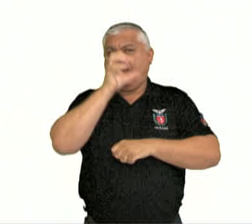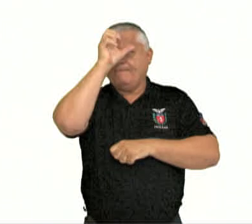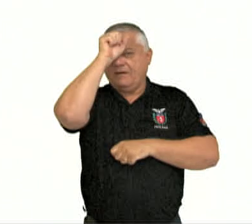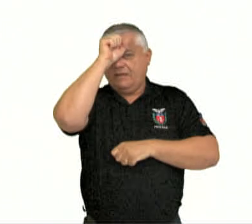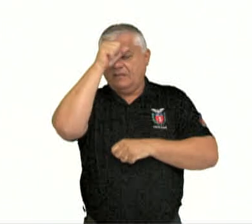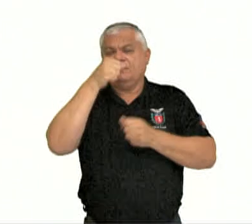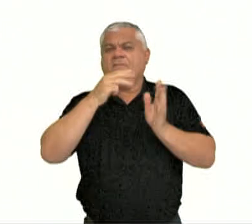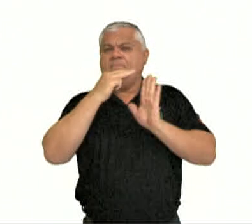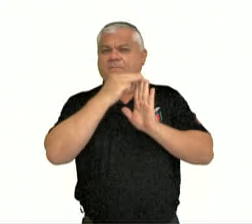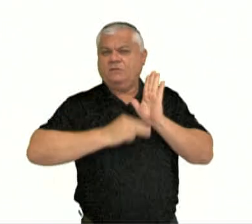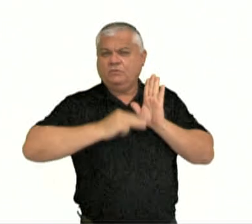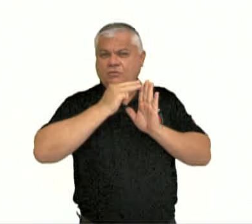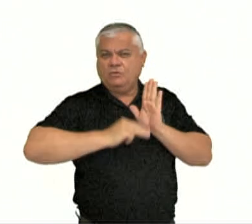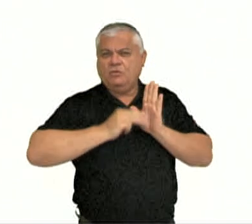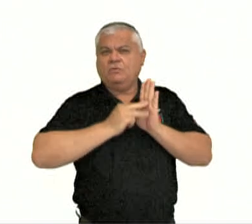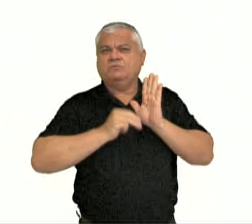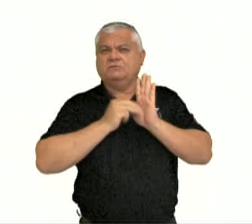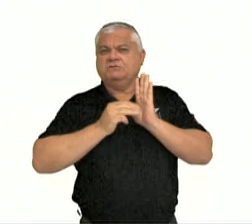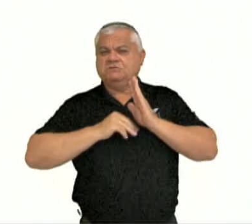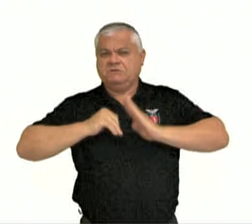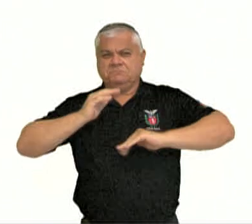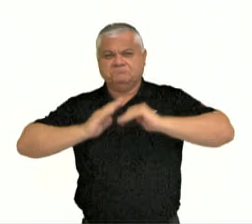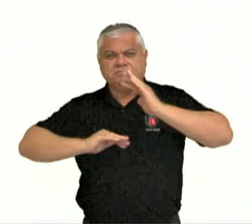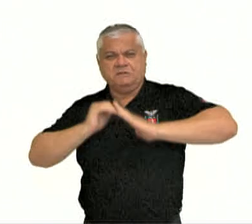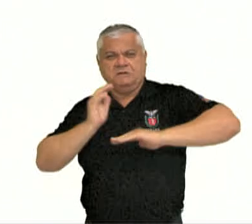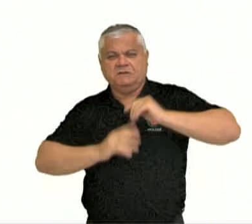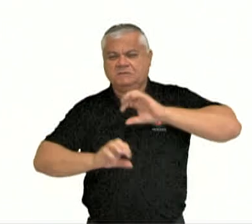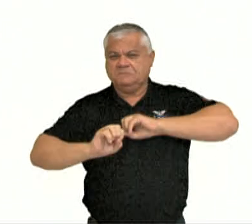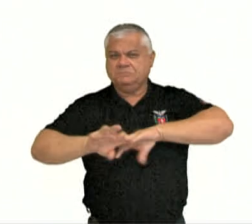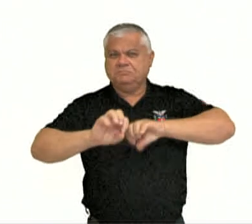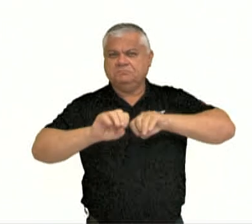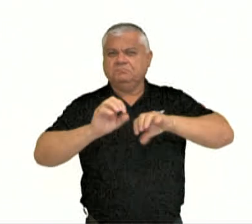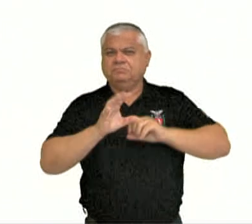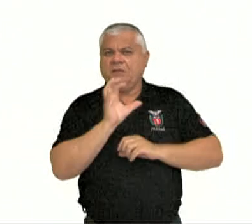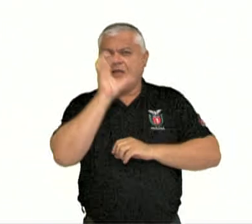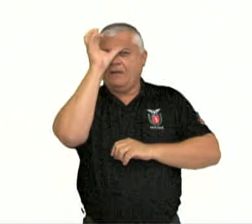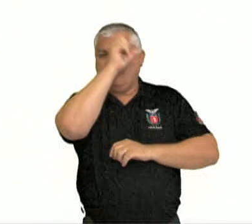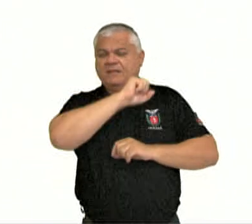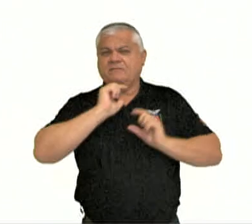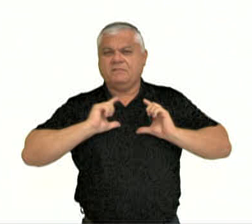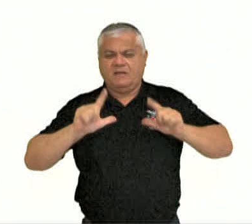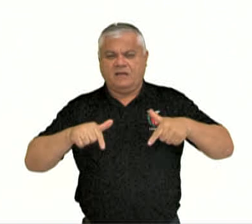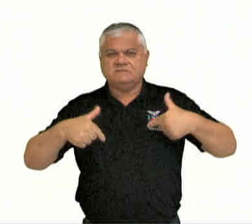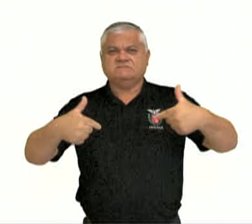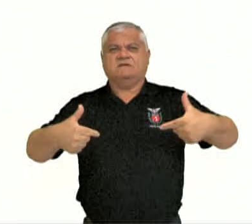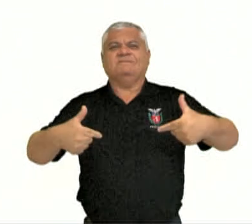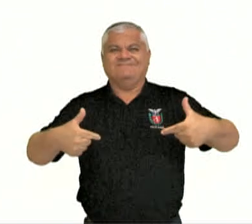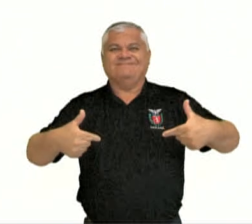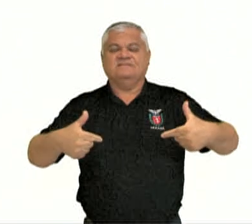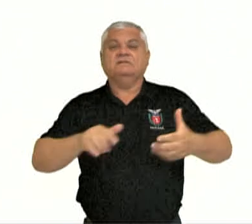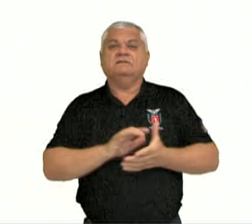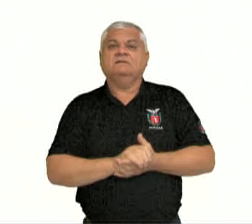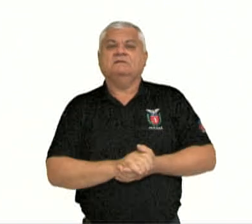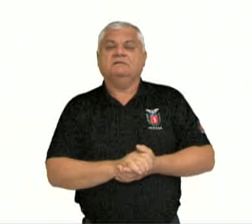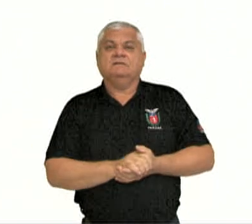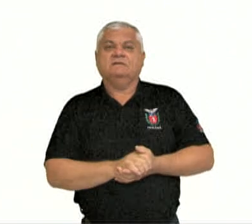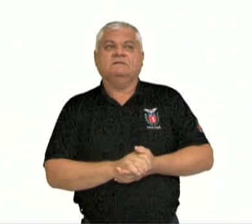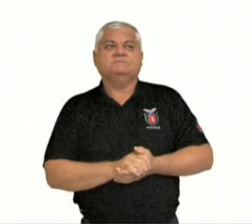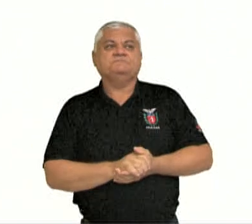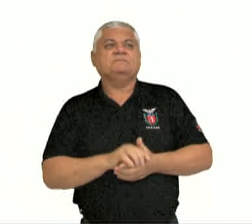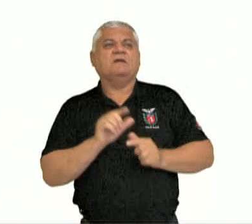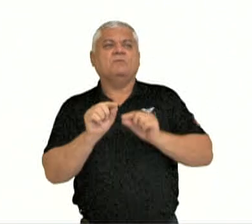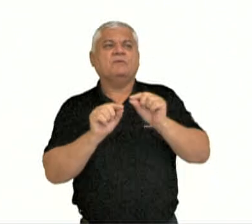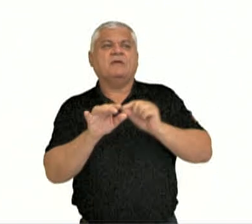de metodologias ativas, que estabelecem a aprendizagem pela ação, isto é, learning by